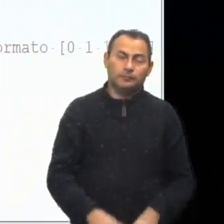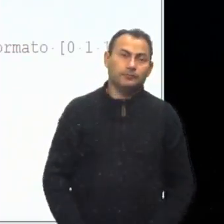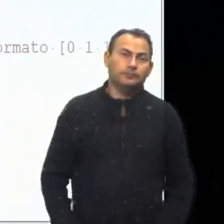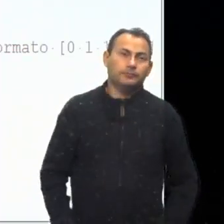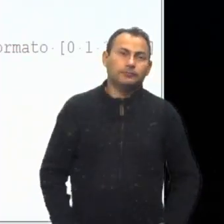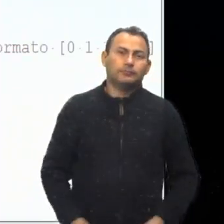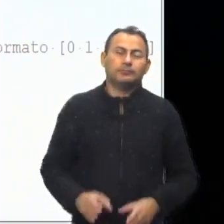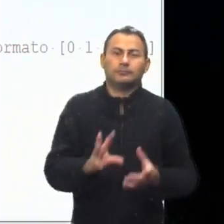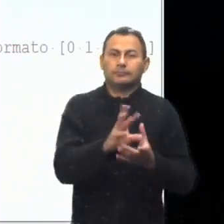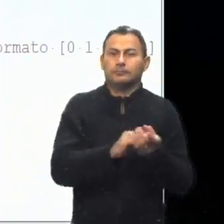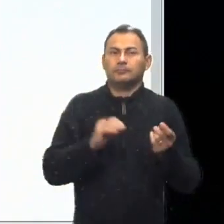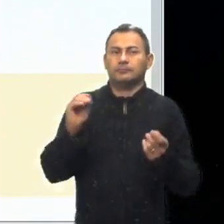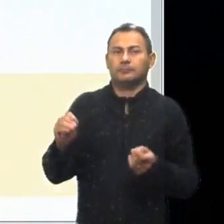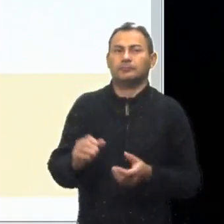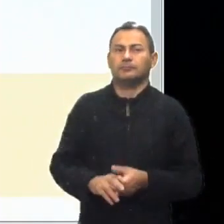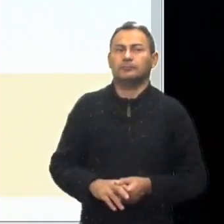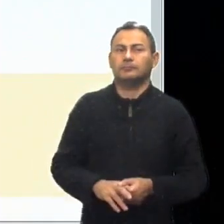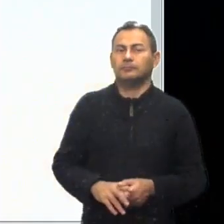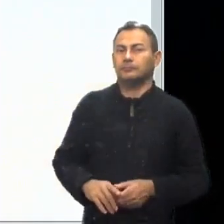para cá.